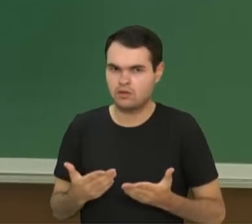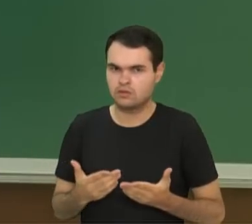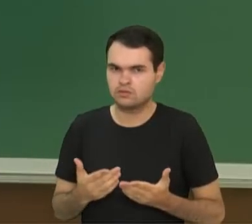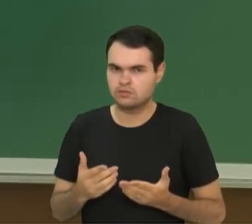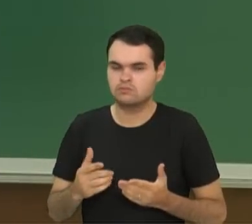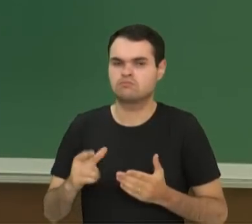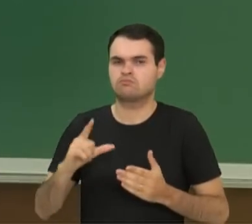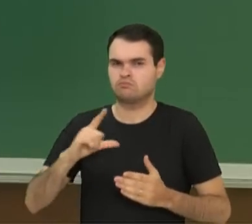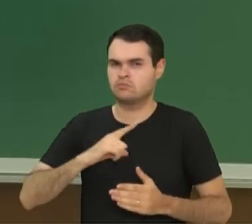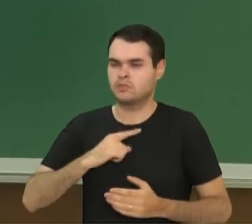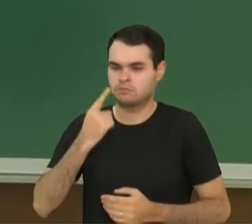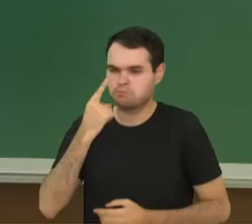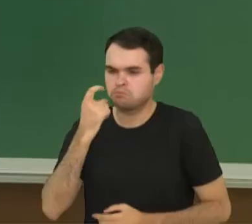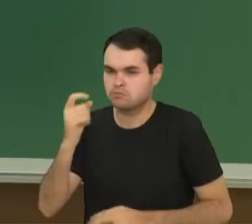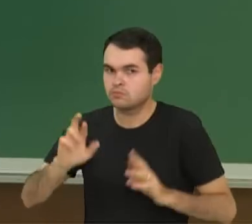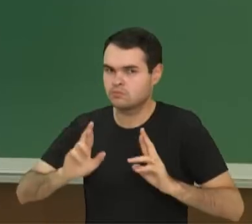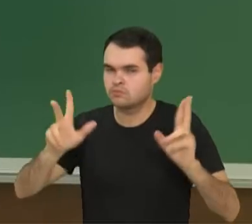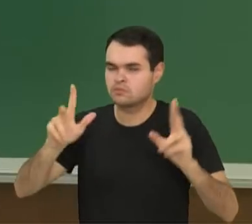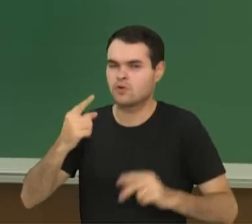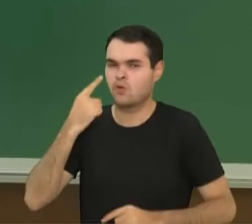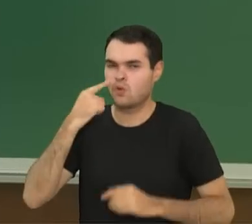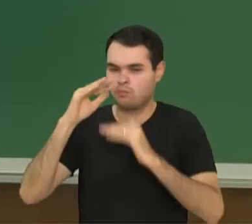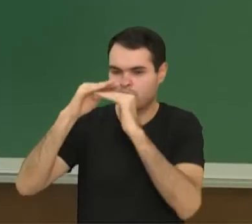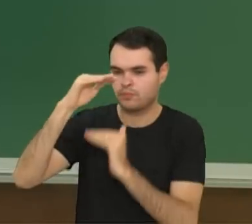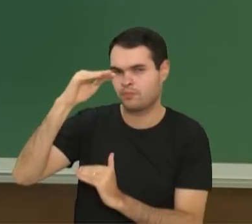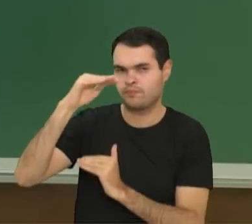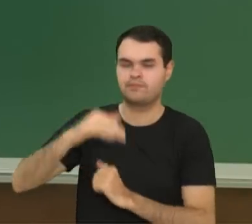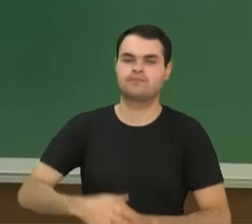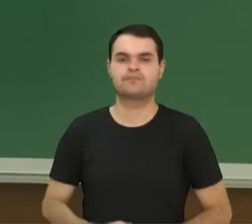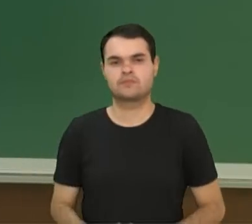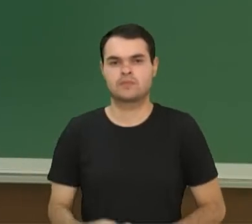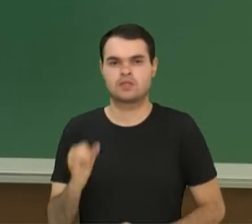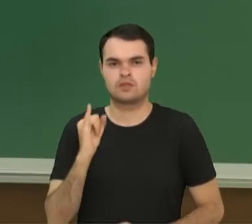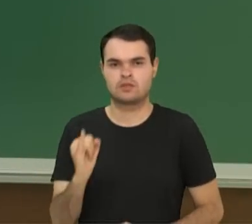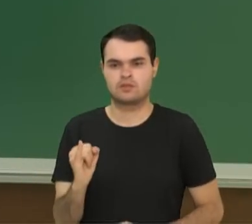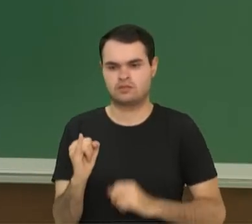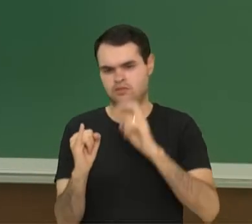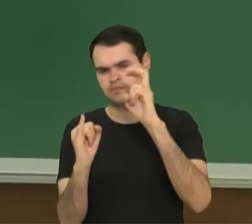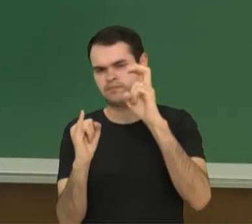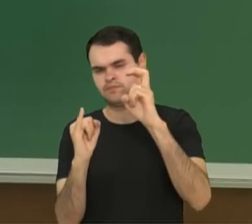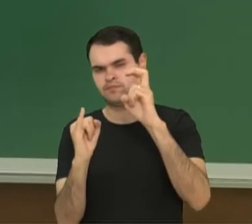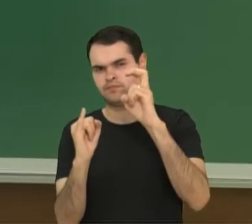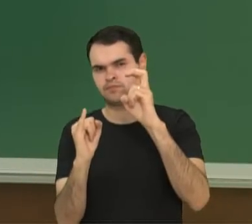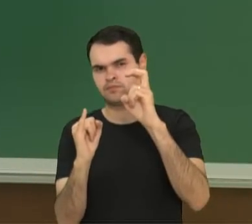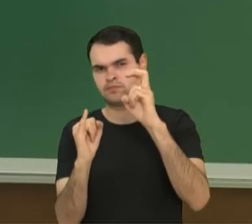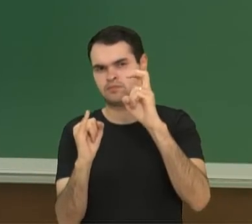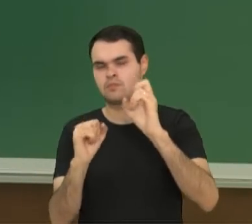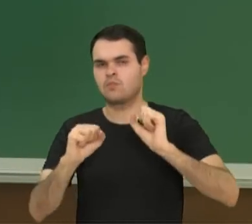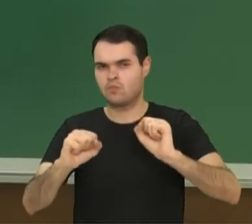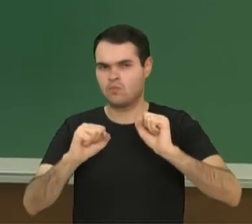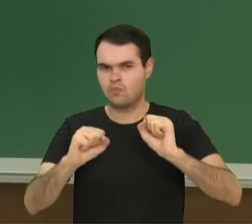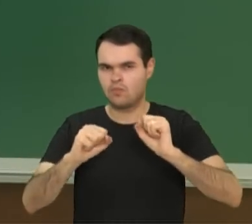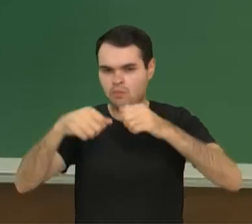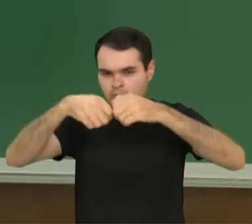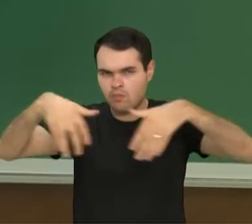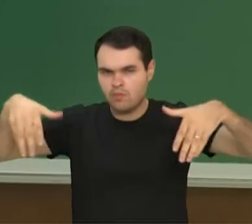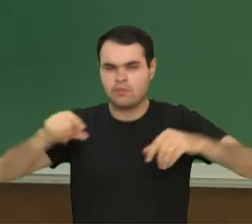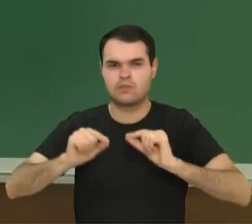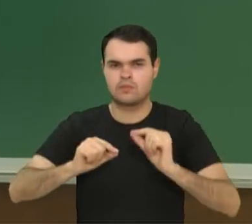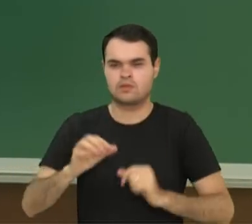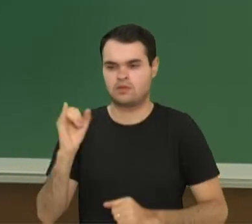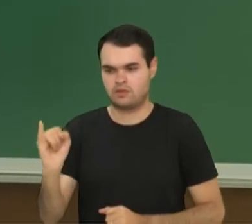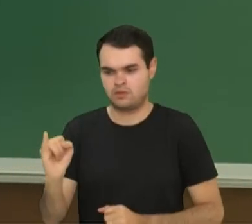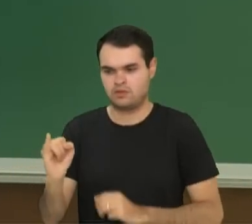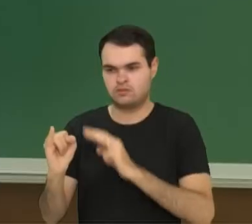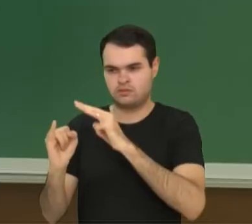coisa bastante interessante nas próximas etapas aqui. O i elevado a 5, a gente pode compor como sendo